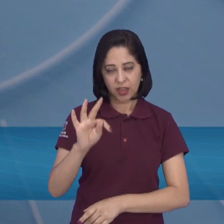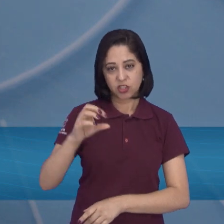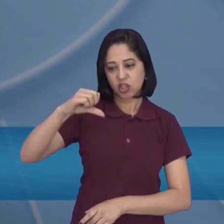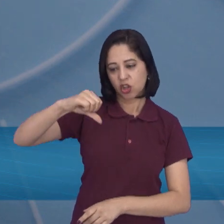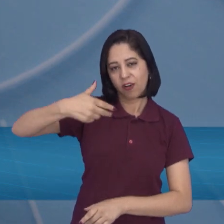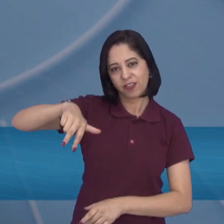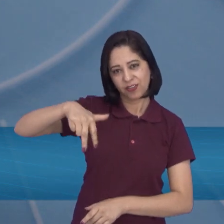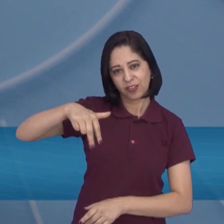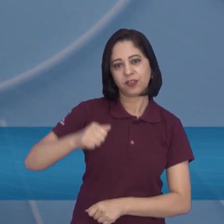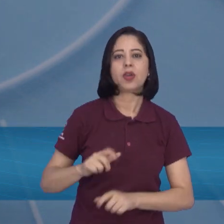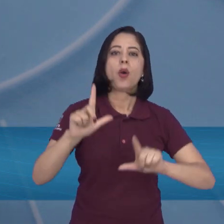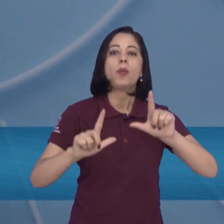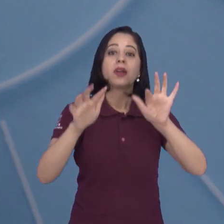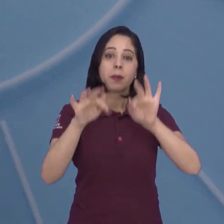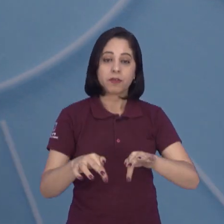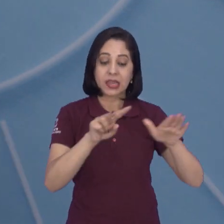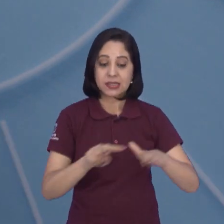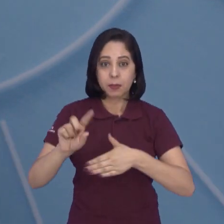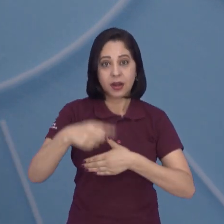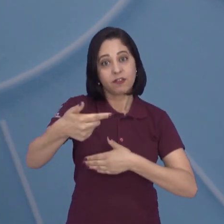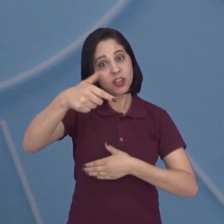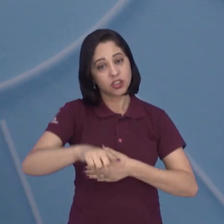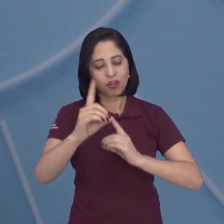9 da Vivo. Eu fico por aqui, mas semana que vem